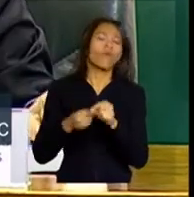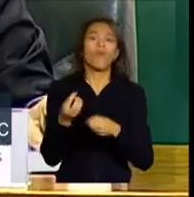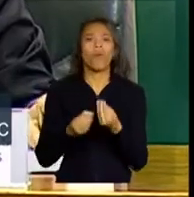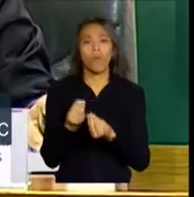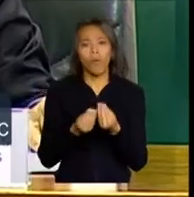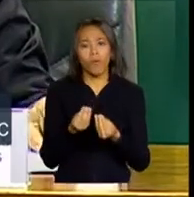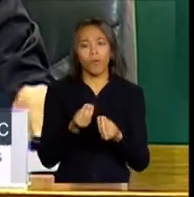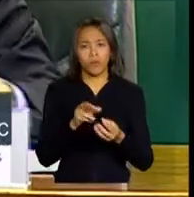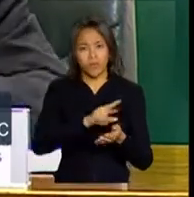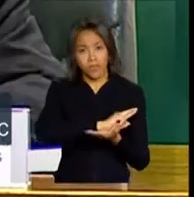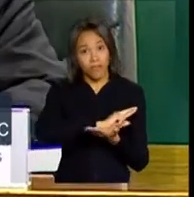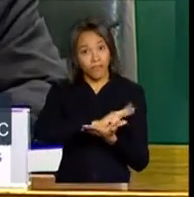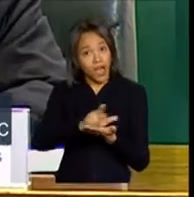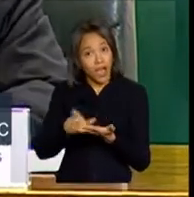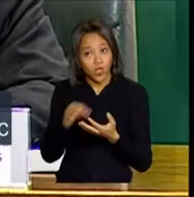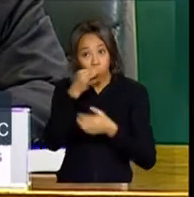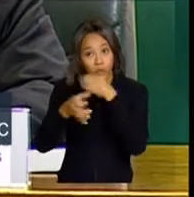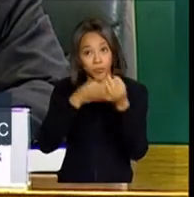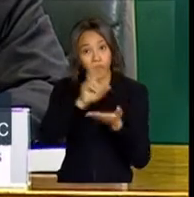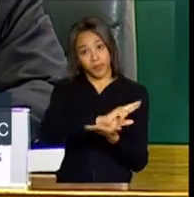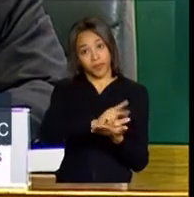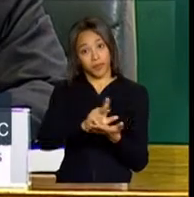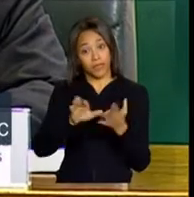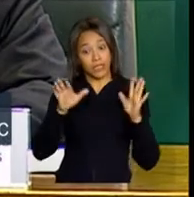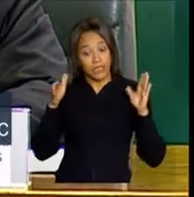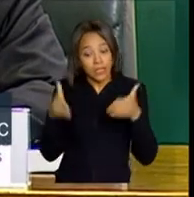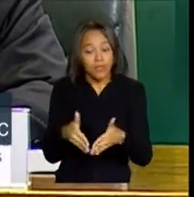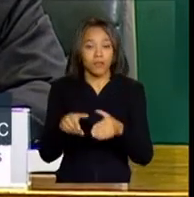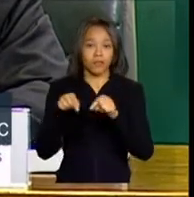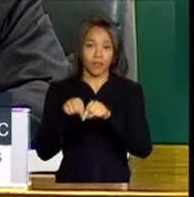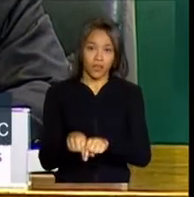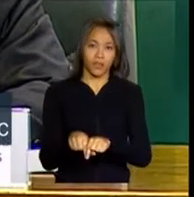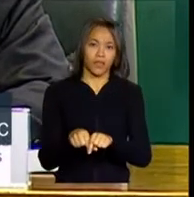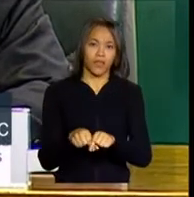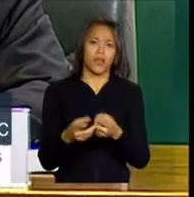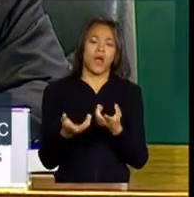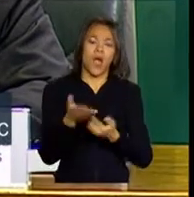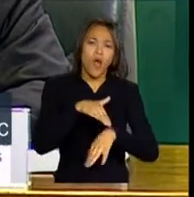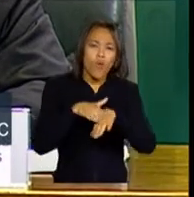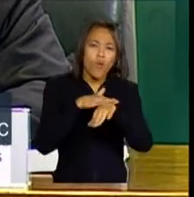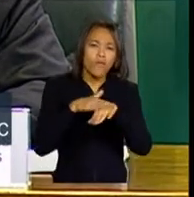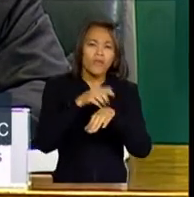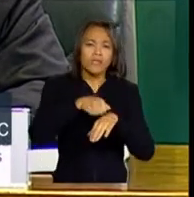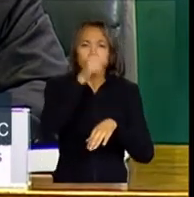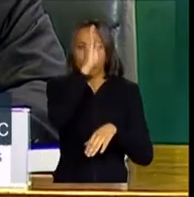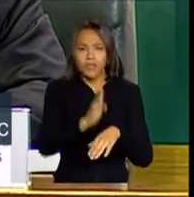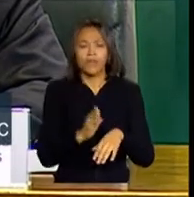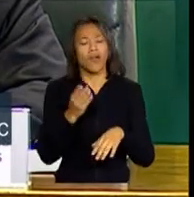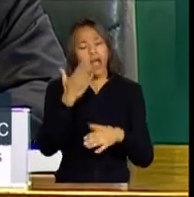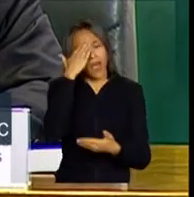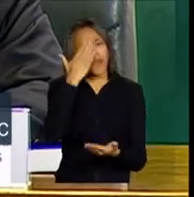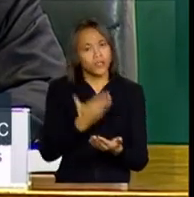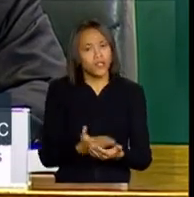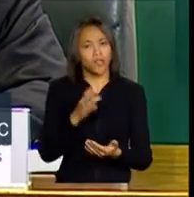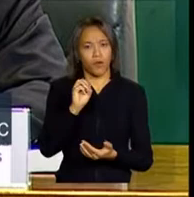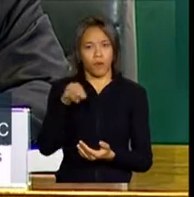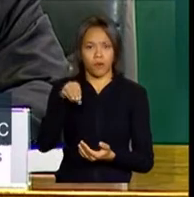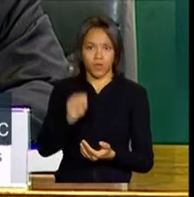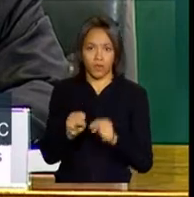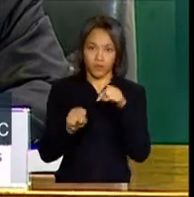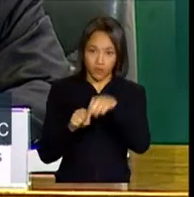multilateral vigorosa e Central a diplomacia brasileira acredita na condição da OMC de Locus